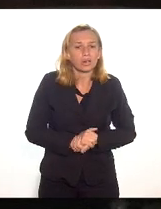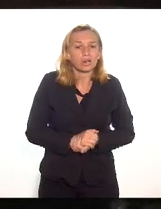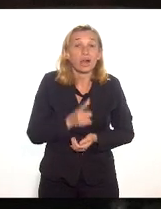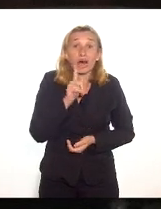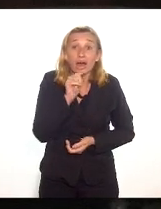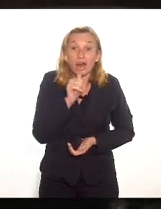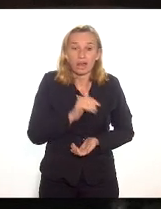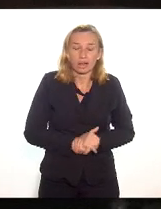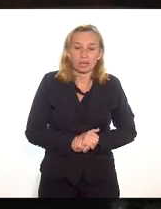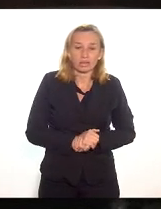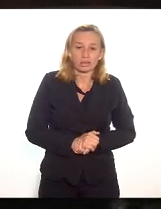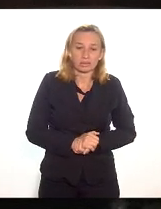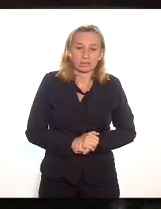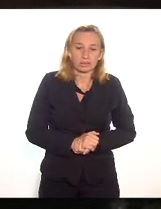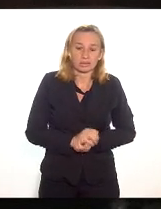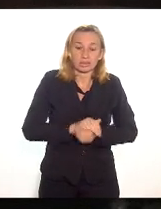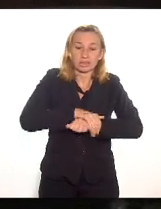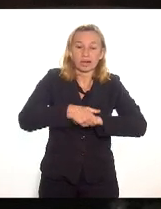Água e sabão,